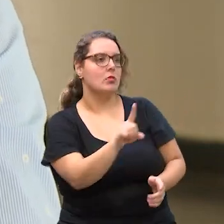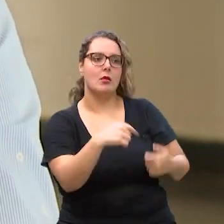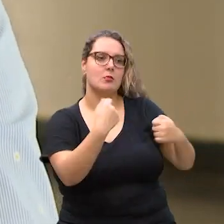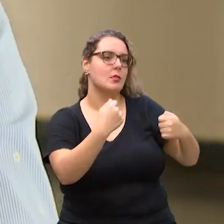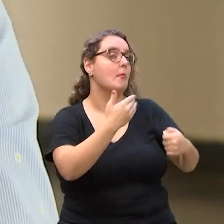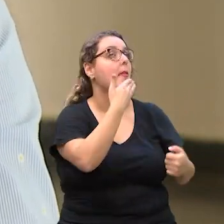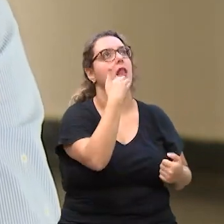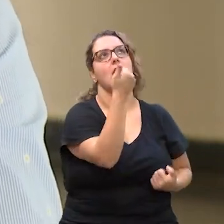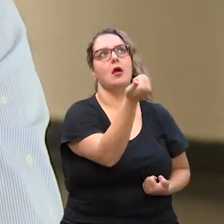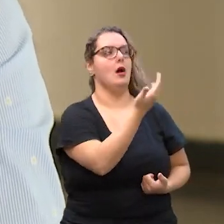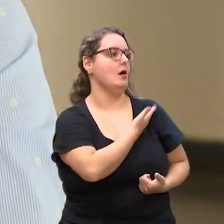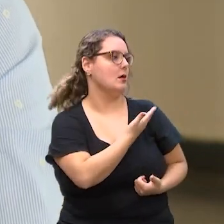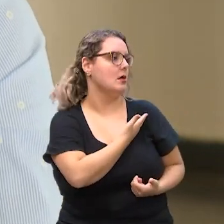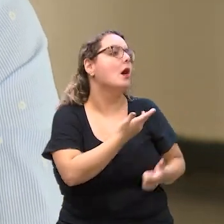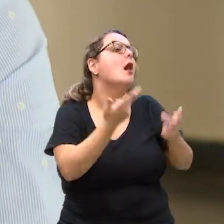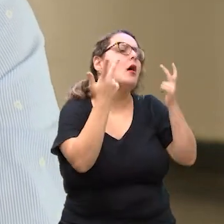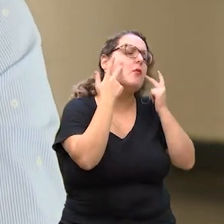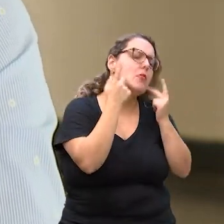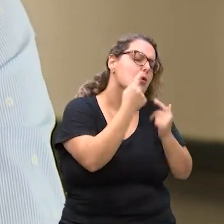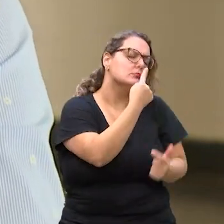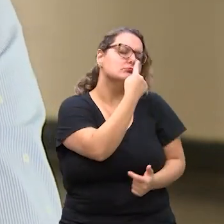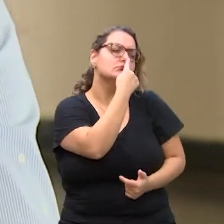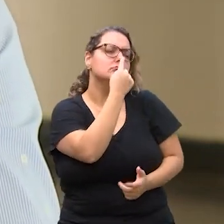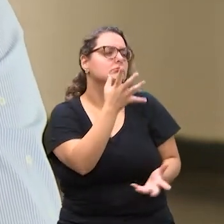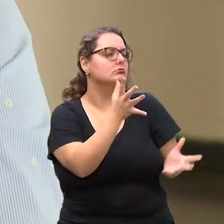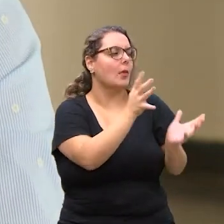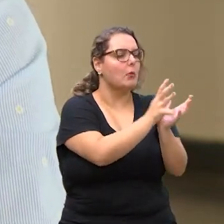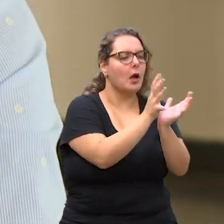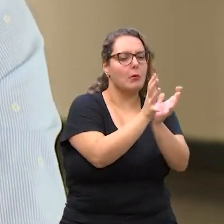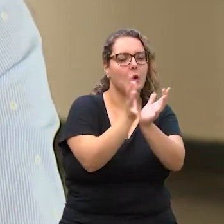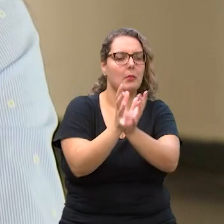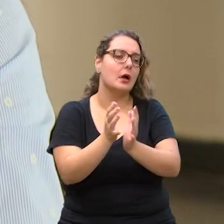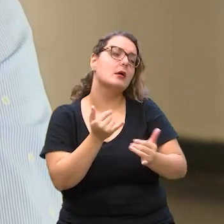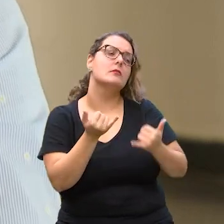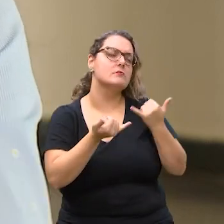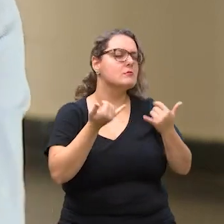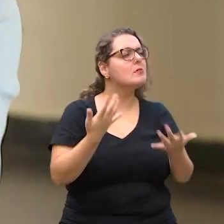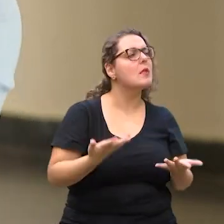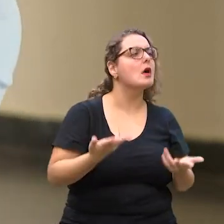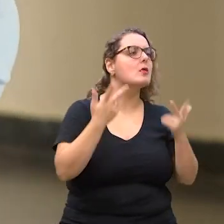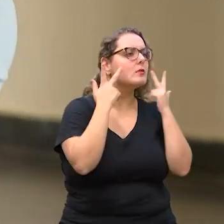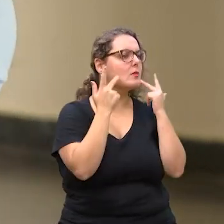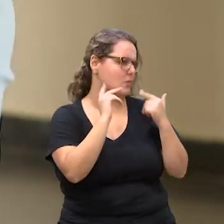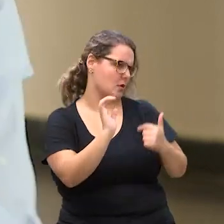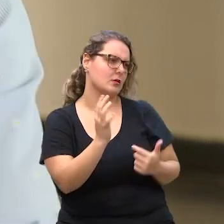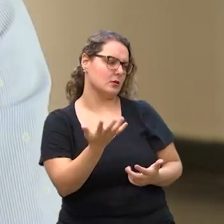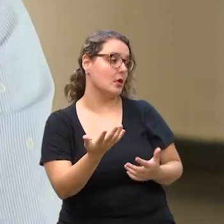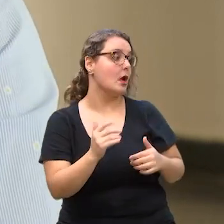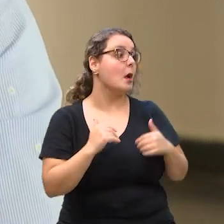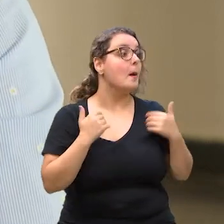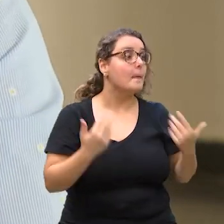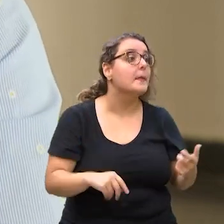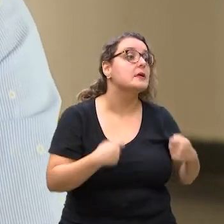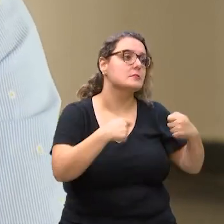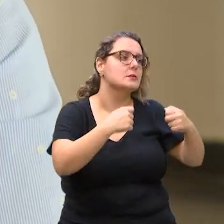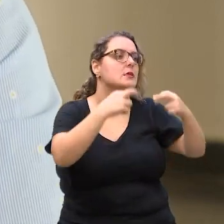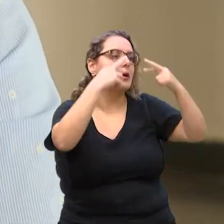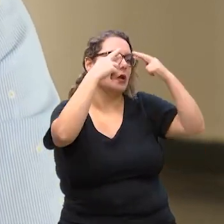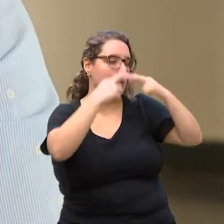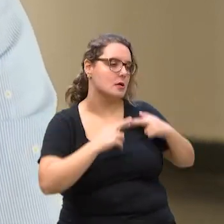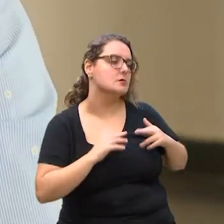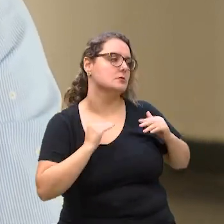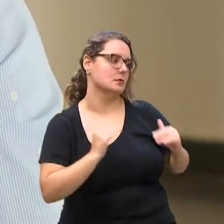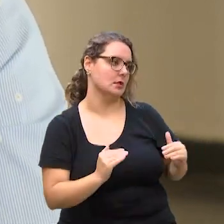ser todos melhores amigos, é natural que existam afinidades e panelinhas, como a gente brinca, né? É normal que isso aconteça, mas vocês têm que se